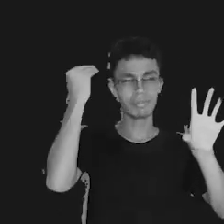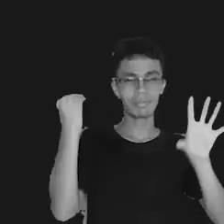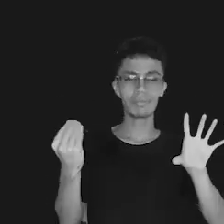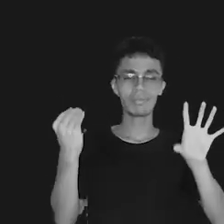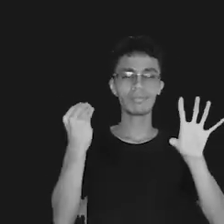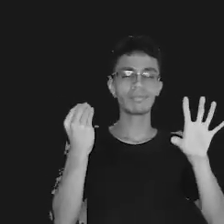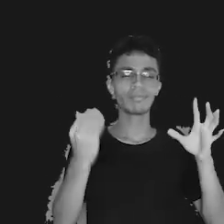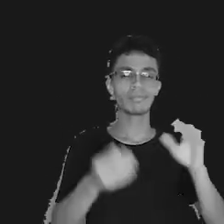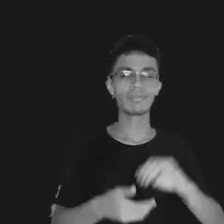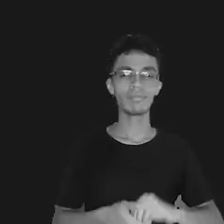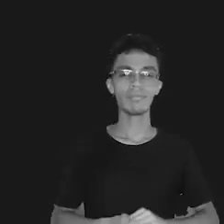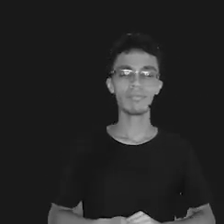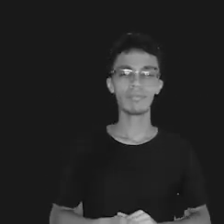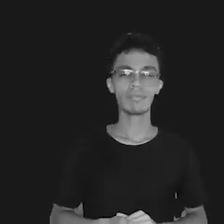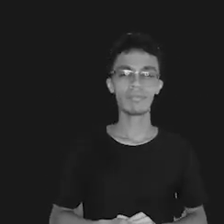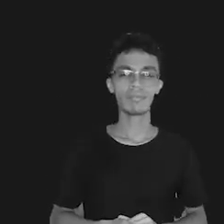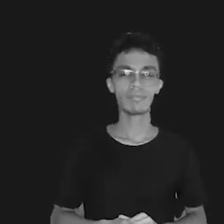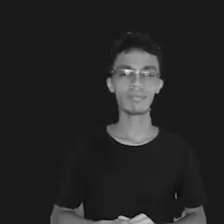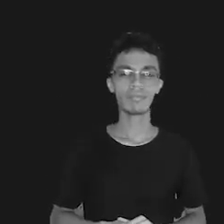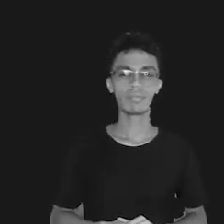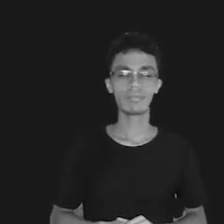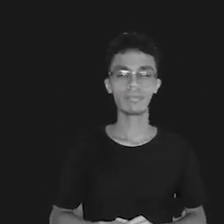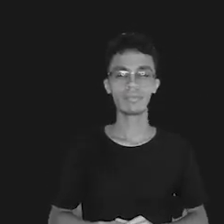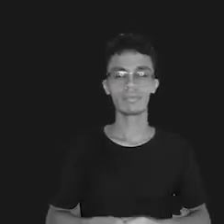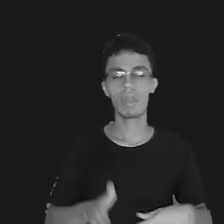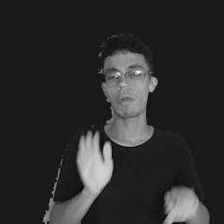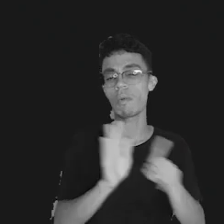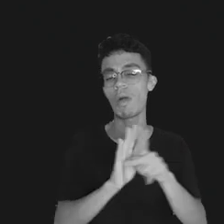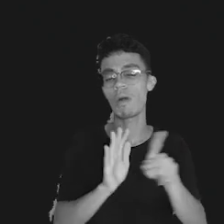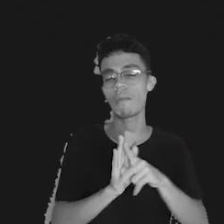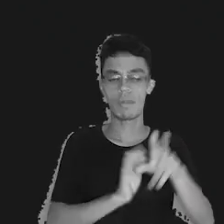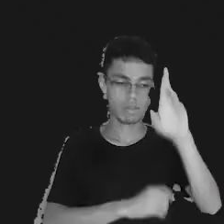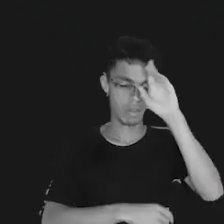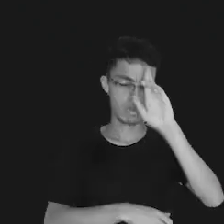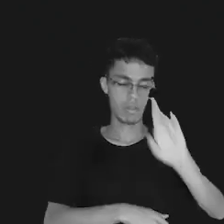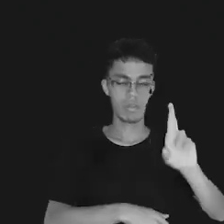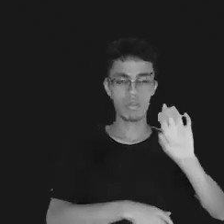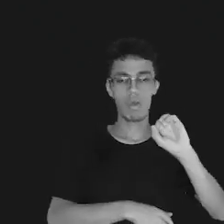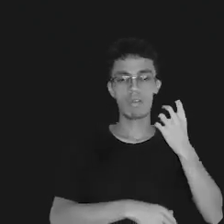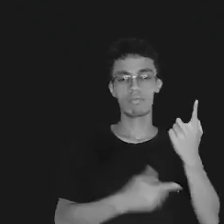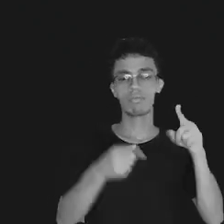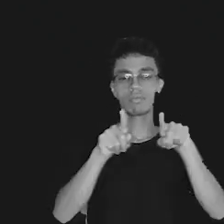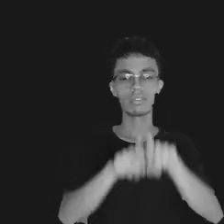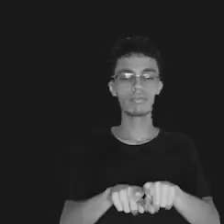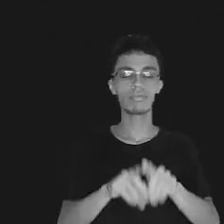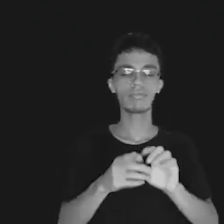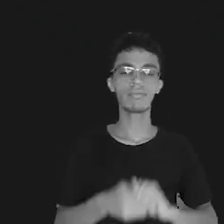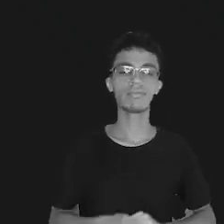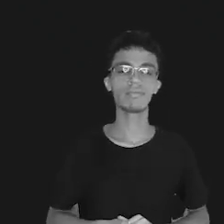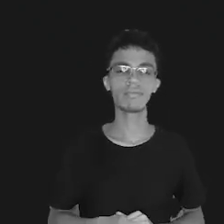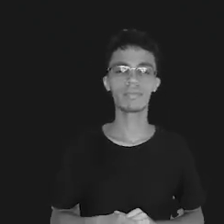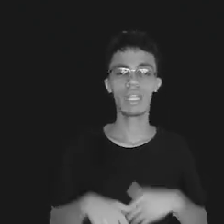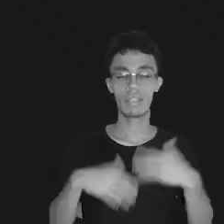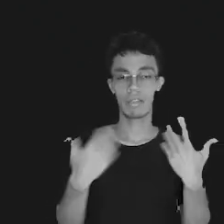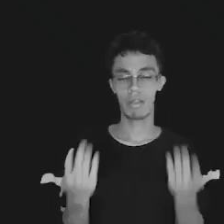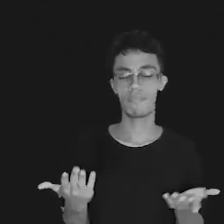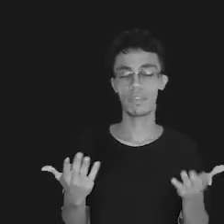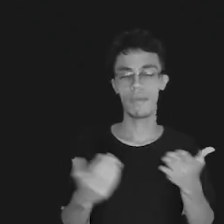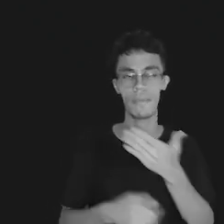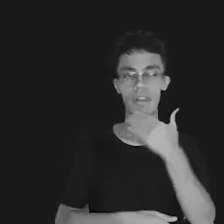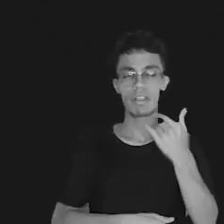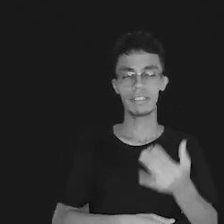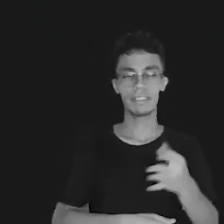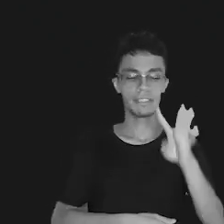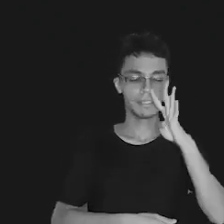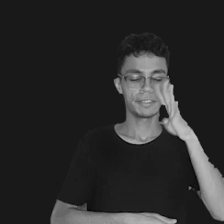sempre adverso ao próprio dono. Ou cúmplice inconfesso. Então é melhor julgarmos o